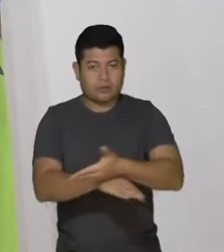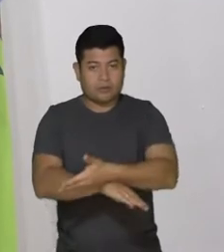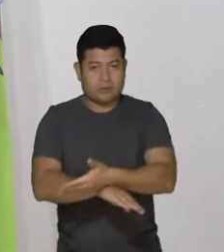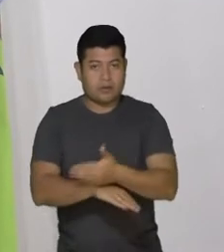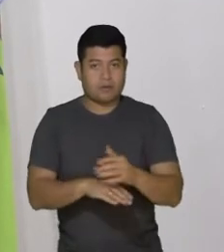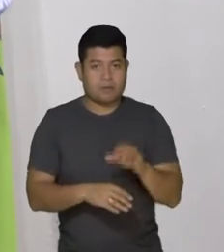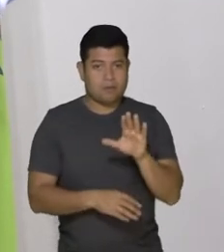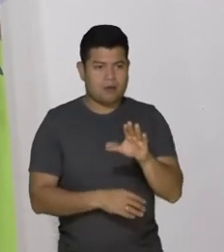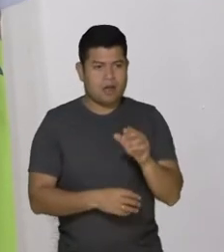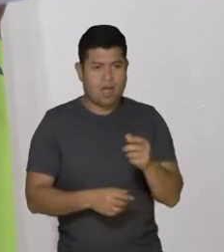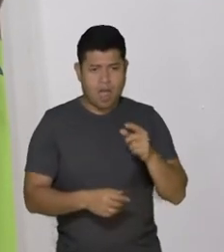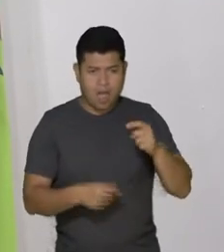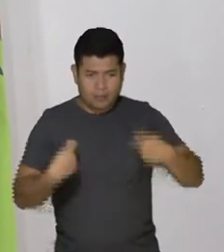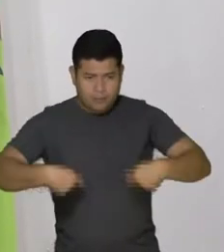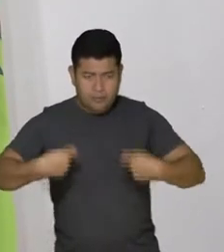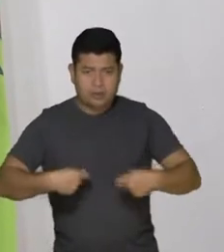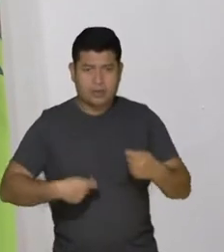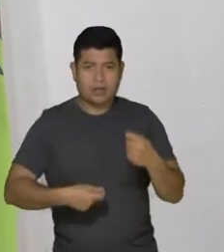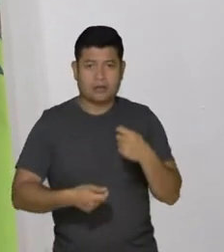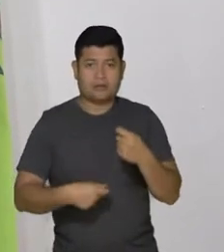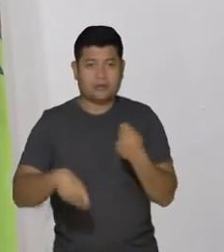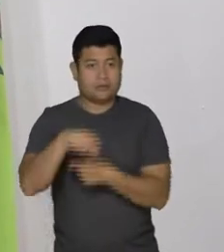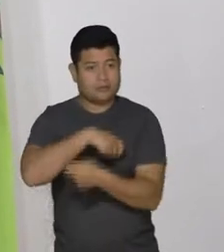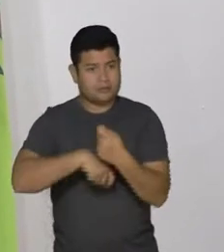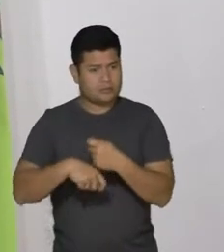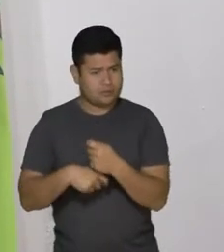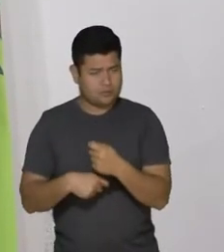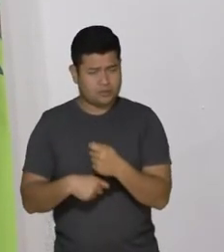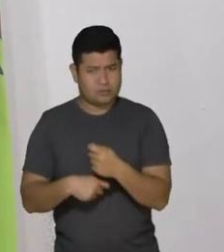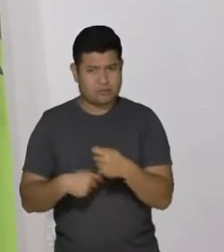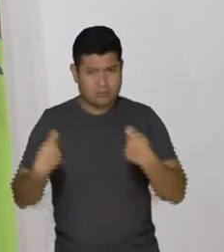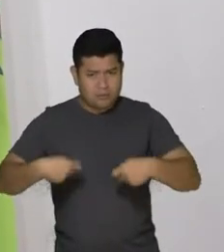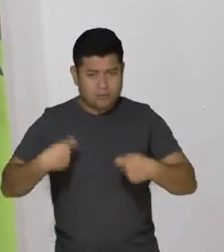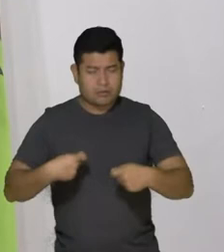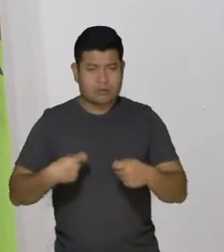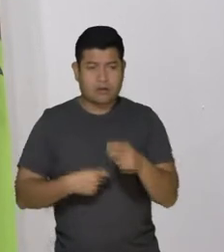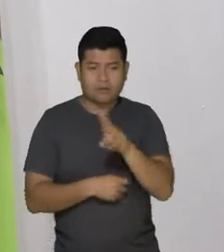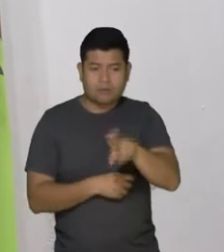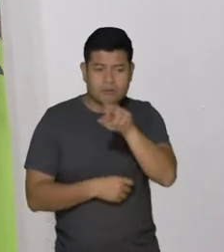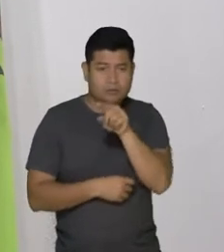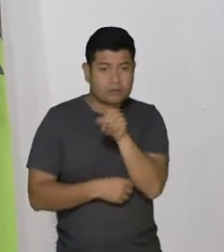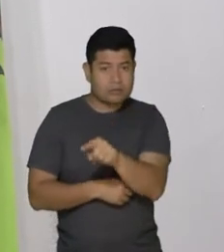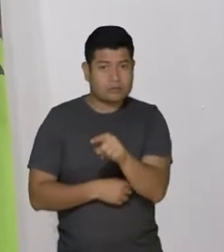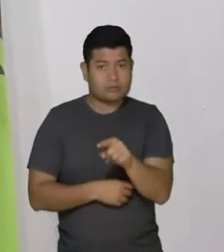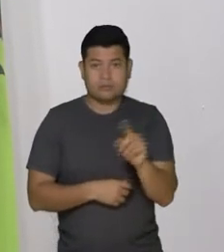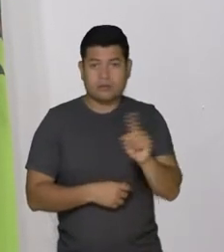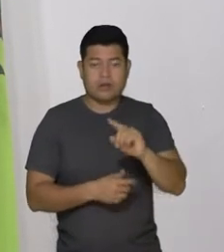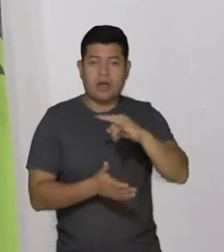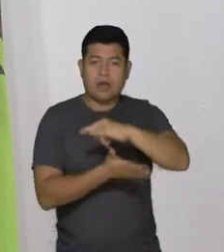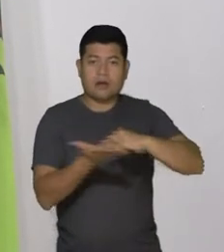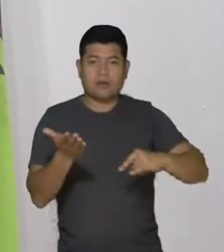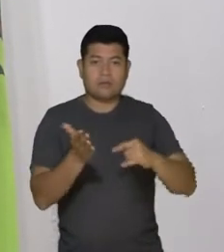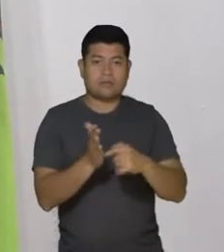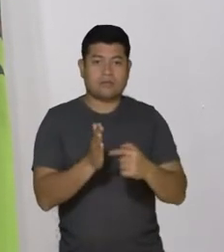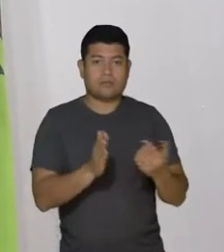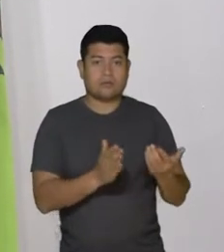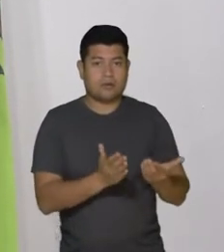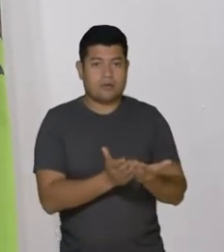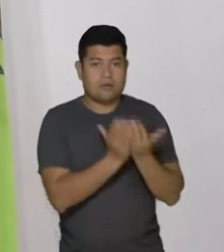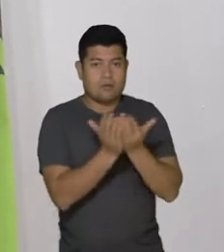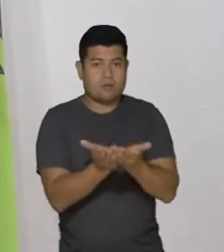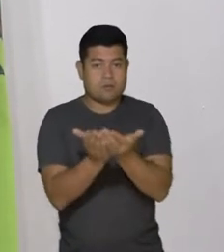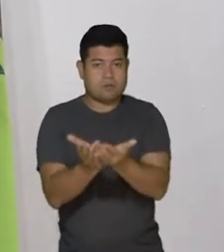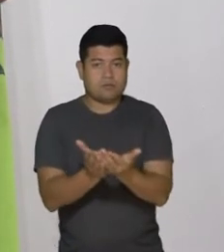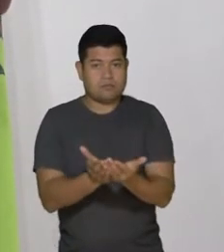de administração aqui tal documento cara sabe o que que é deve estar de Ismael Aqui tá o documento os cara lá do porto de São Francisco estavam